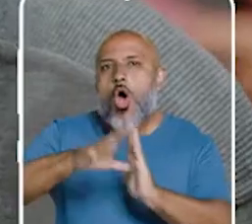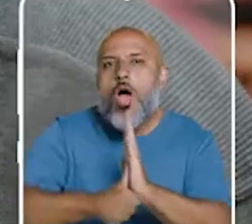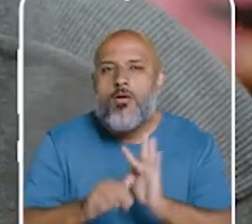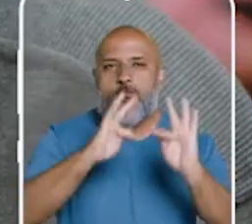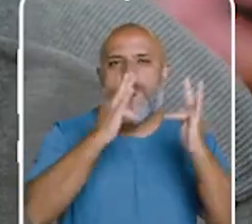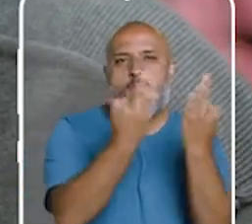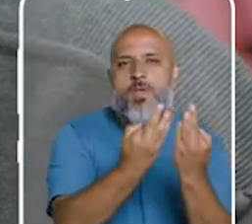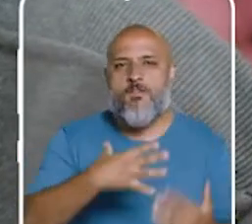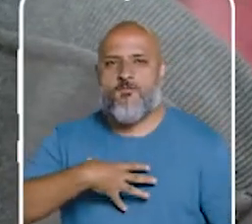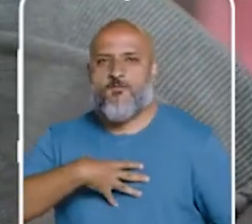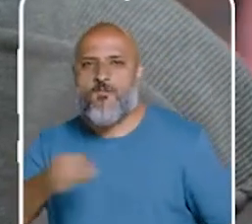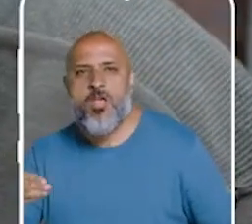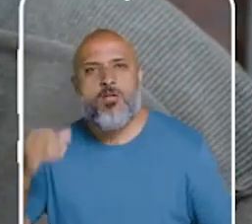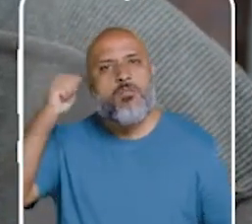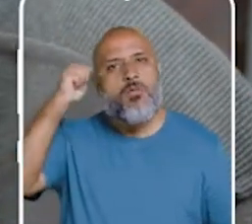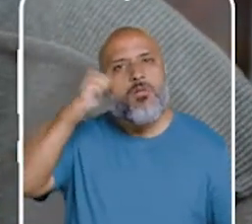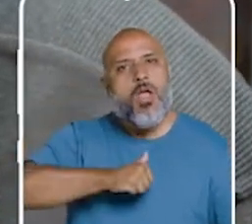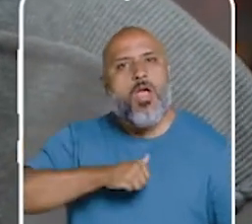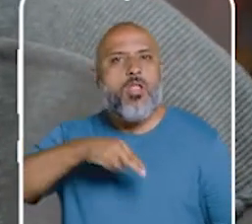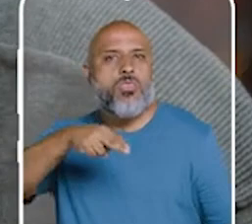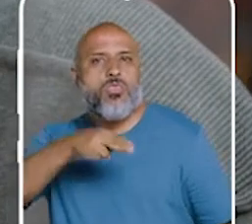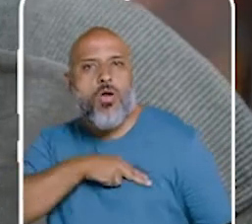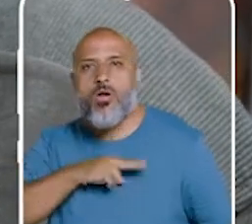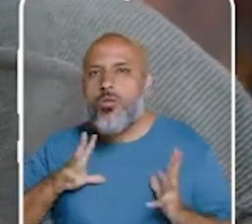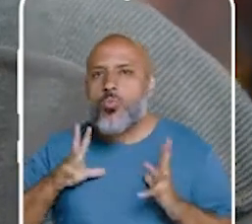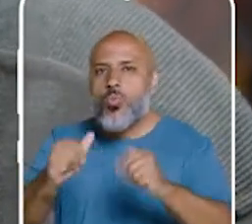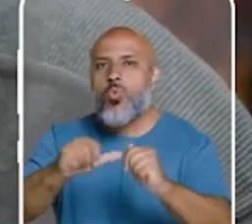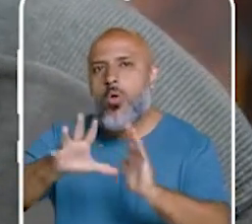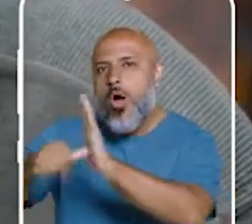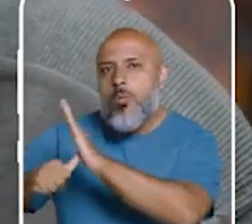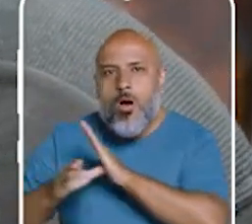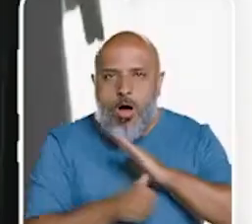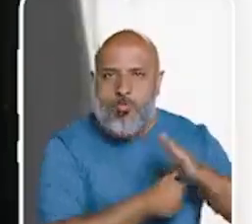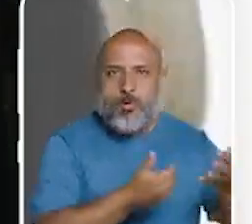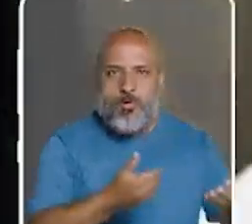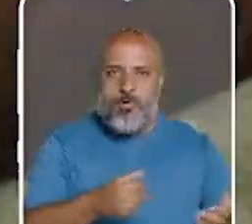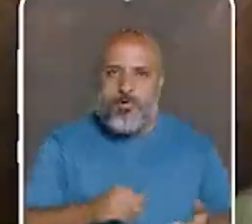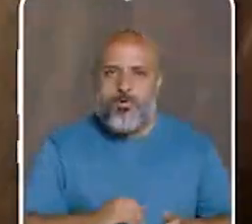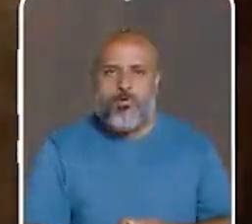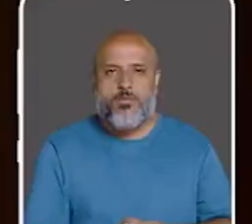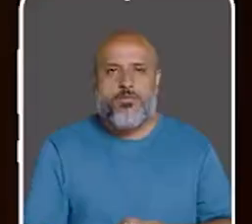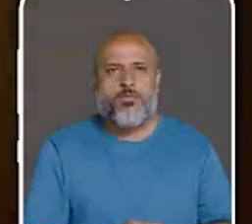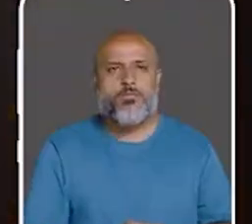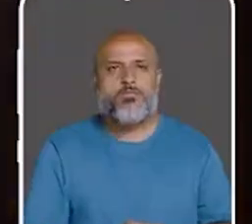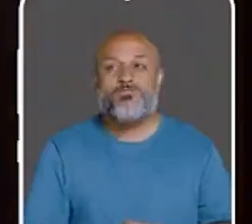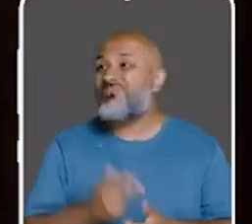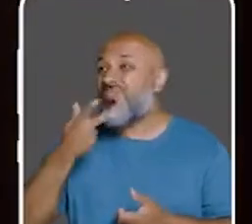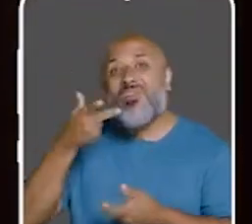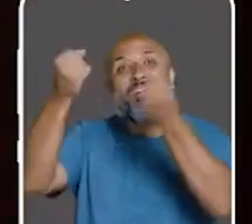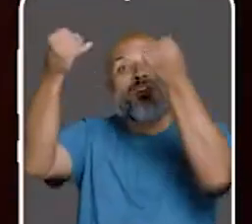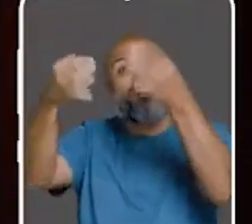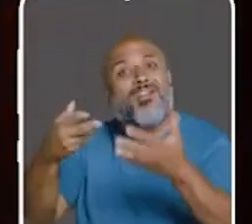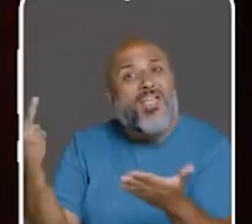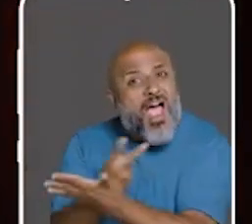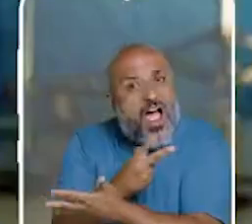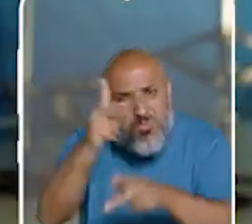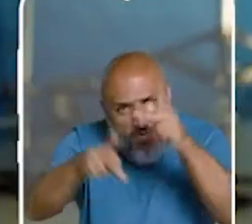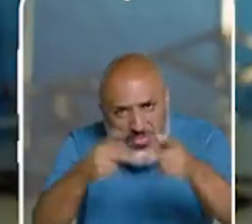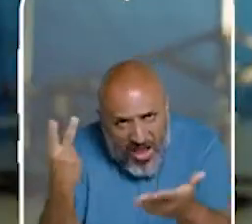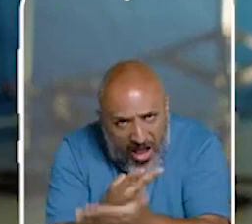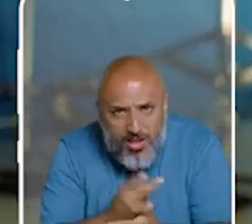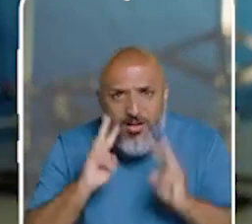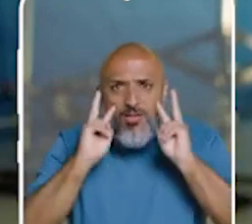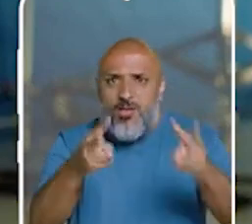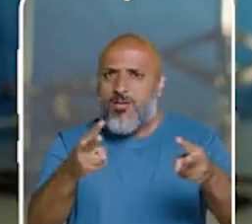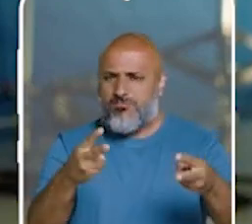rouba é a família toda. É filho, é mulher, é nora, é tudo rouba. Falar o quê? Que o povo está errado se o